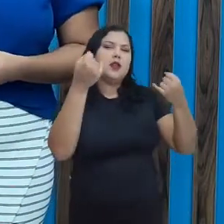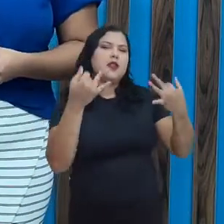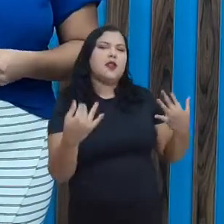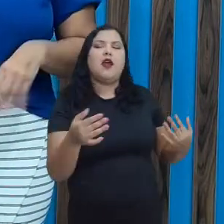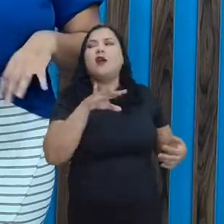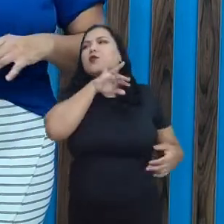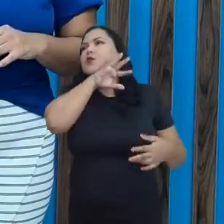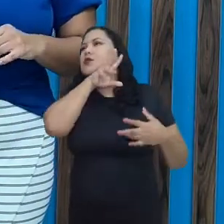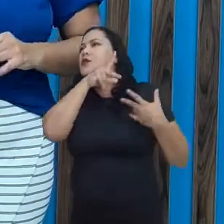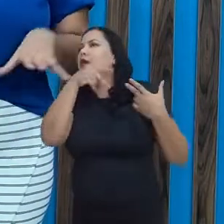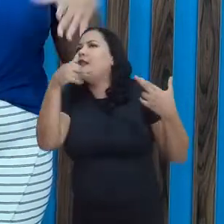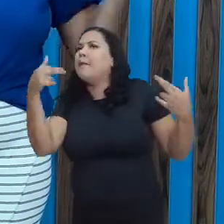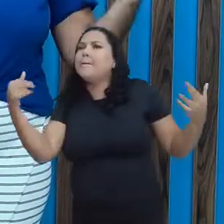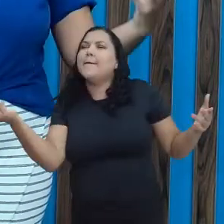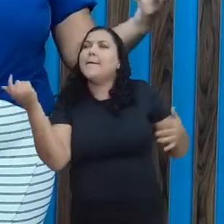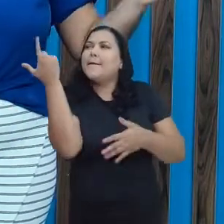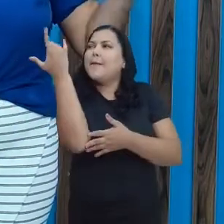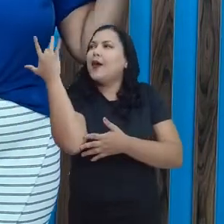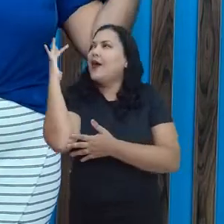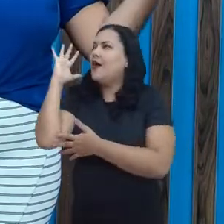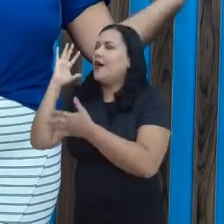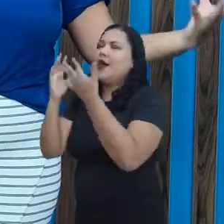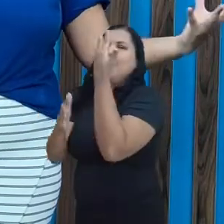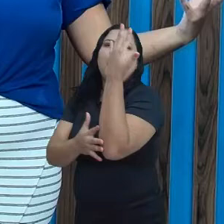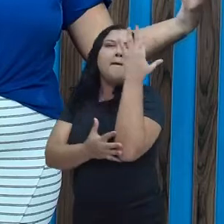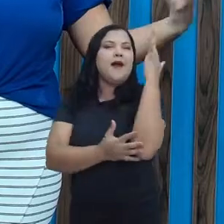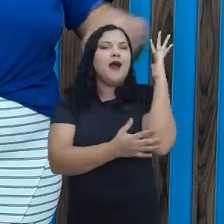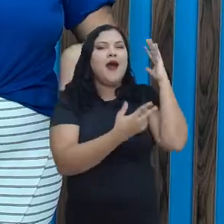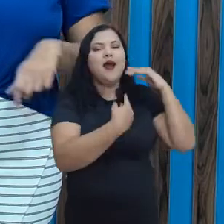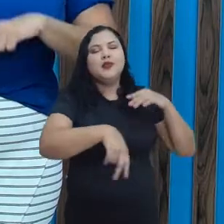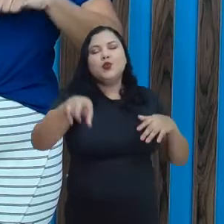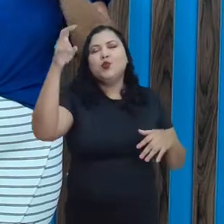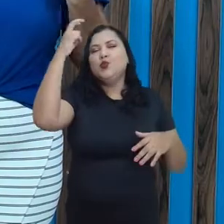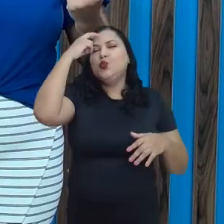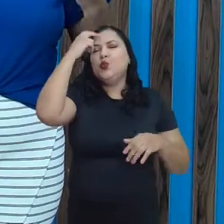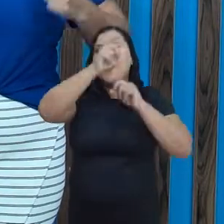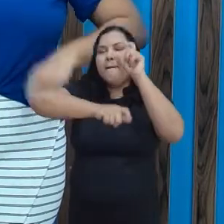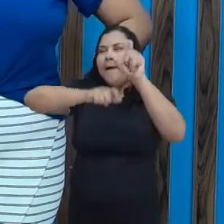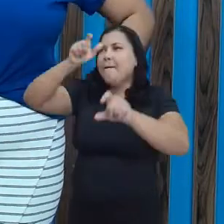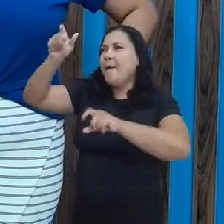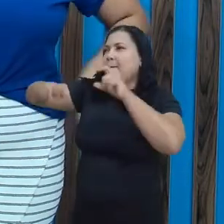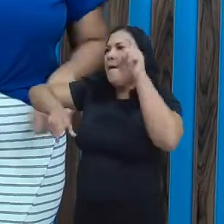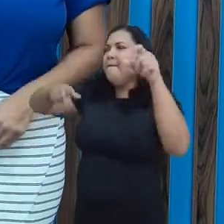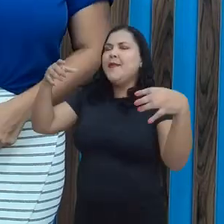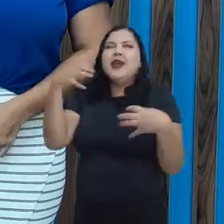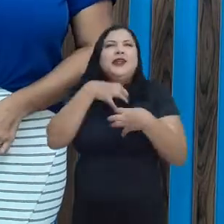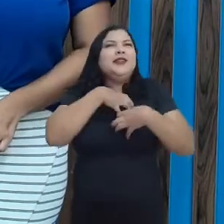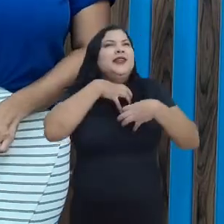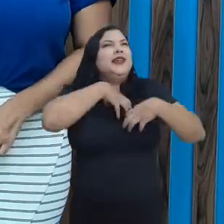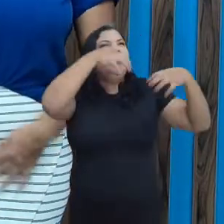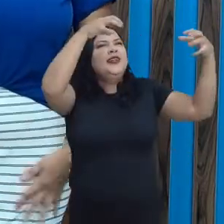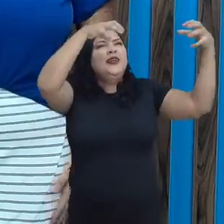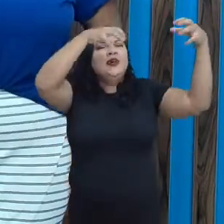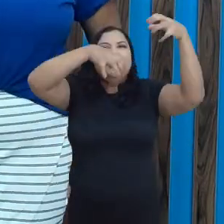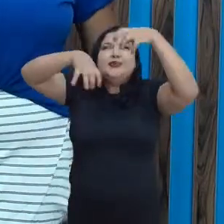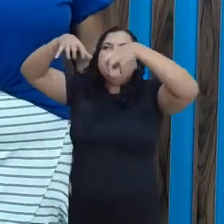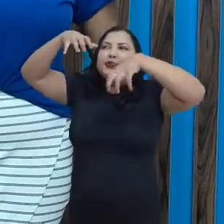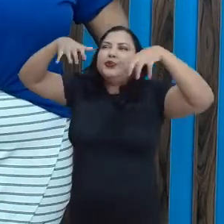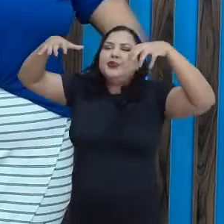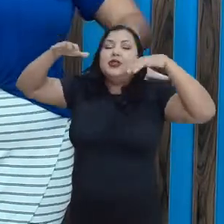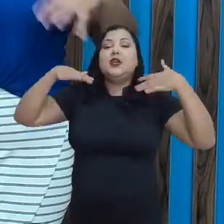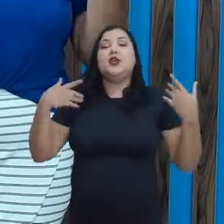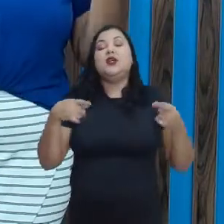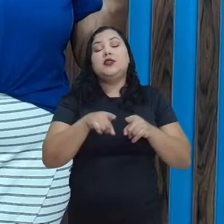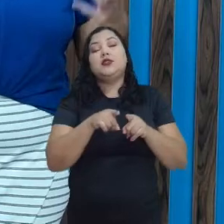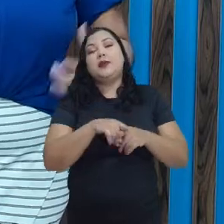a flora, sobre as pessoas, sobre os costumes, sobre o clima, e também tinha essa ideia de